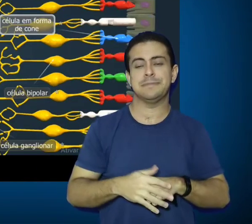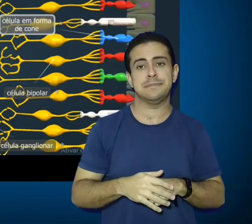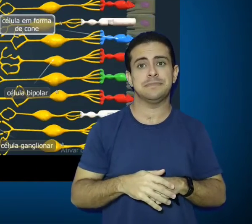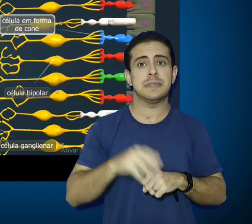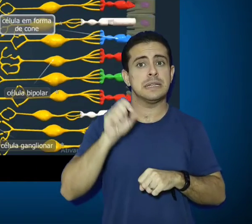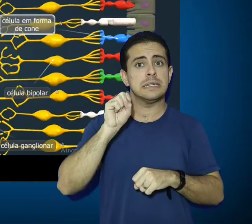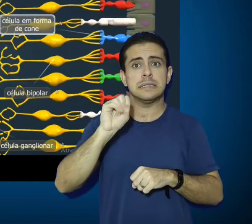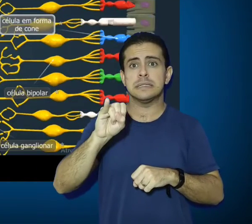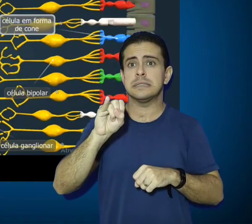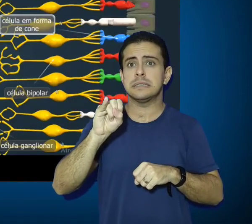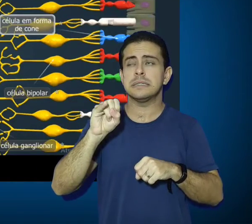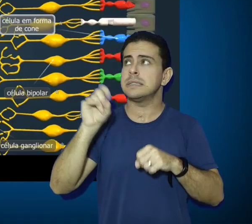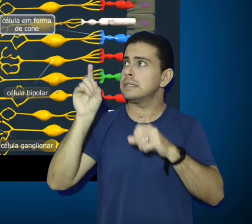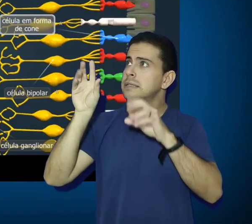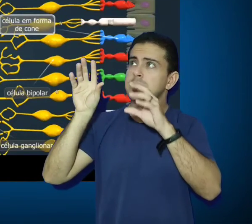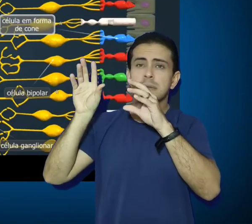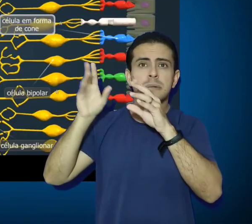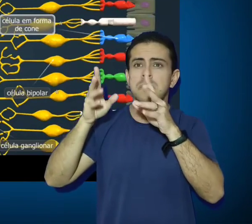percebe preto.